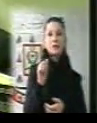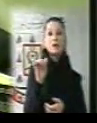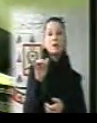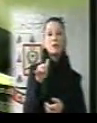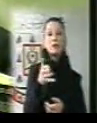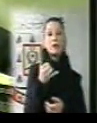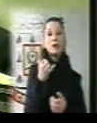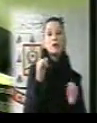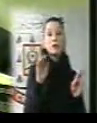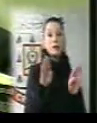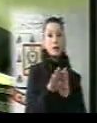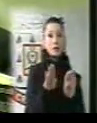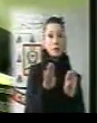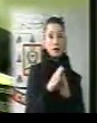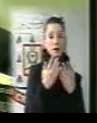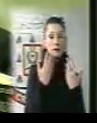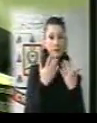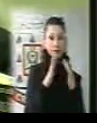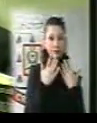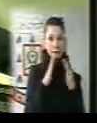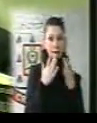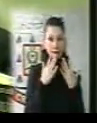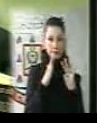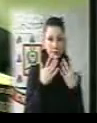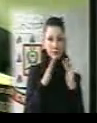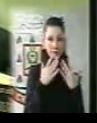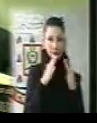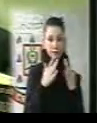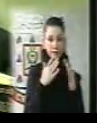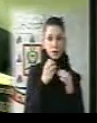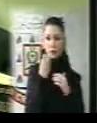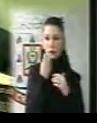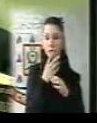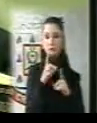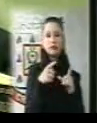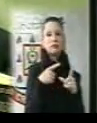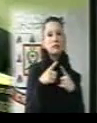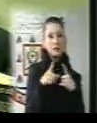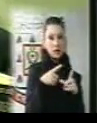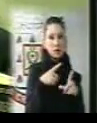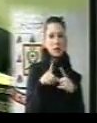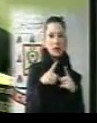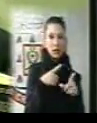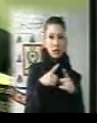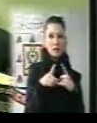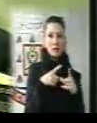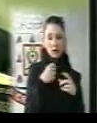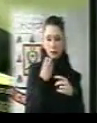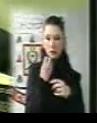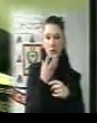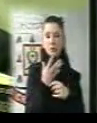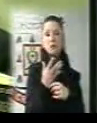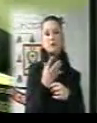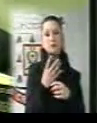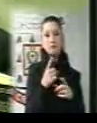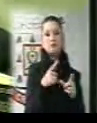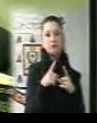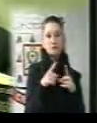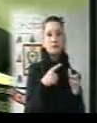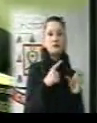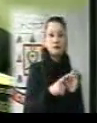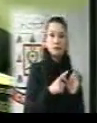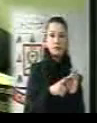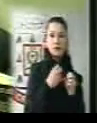Aproveito a oportunidade para parabenizá-lo pelo reconhecido trabalho prestado à frente do Poder Legislativo